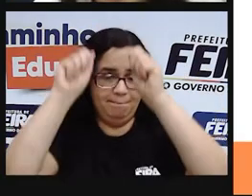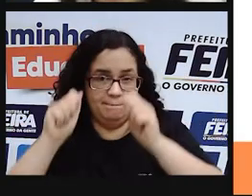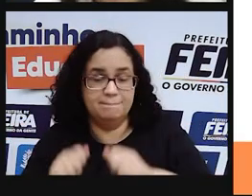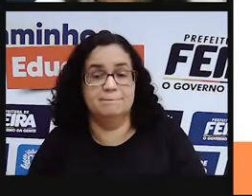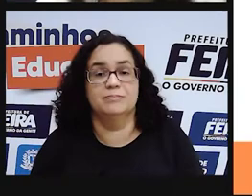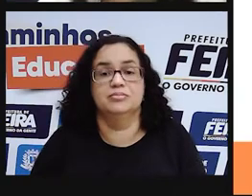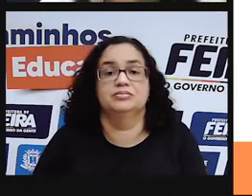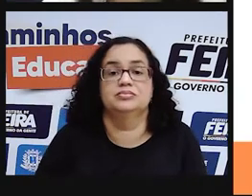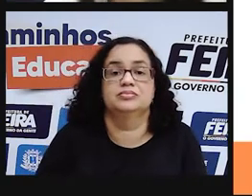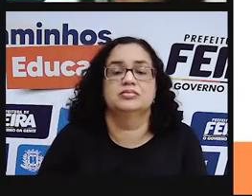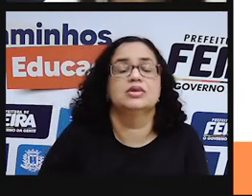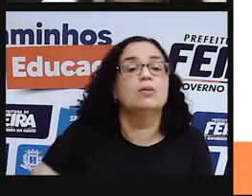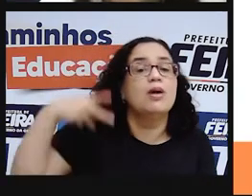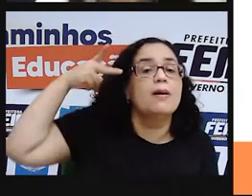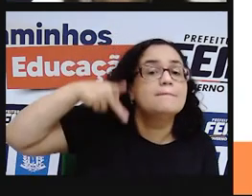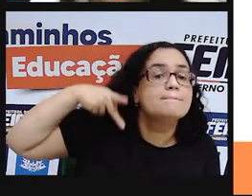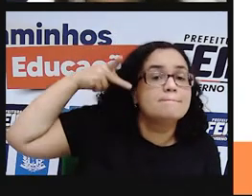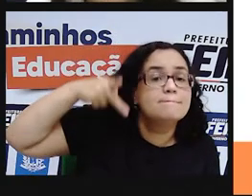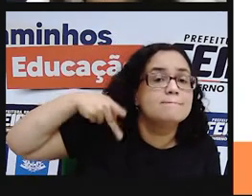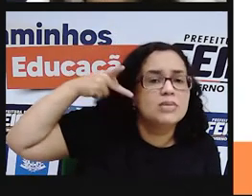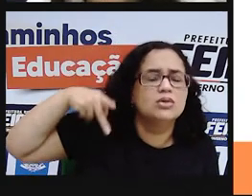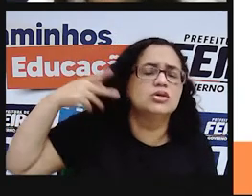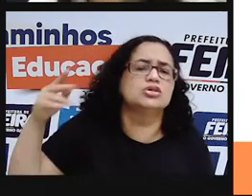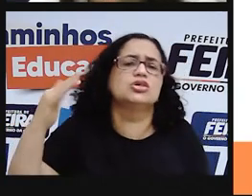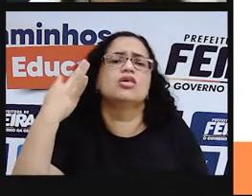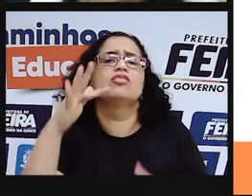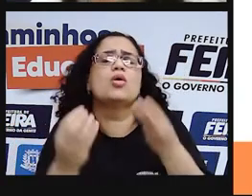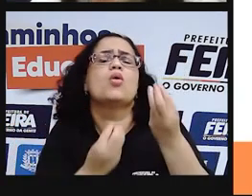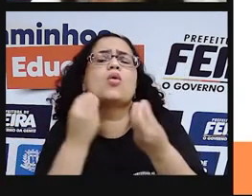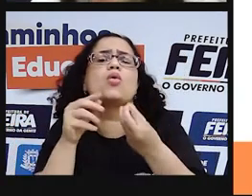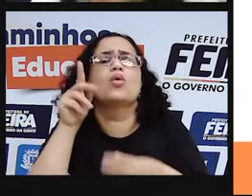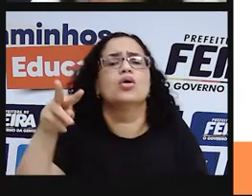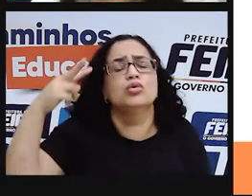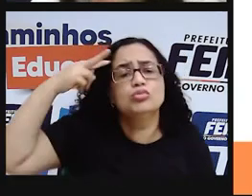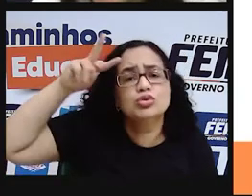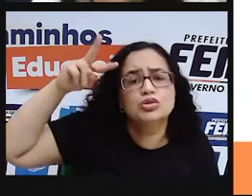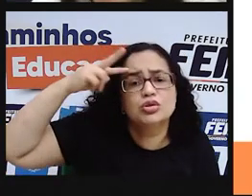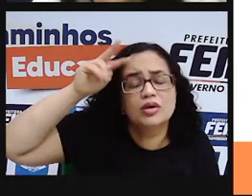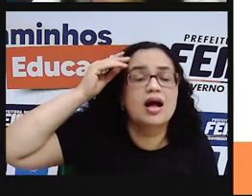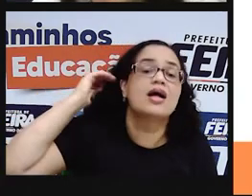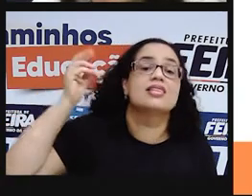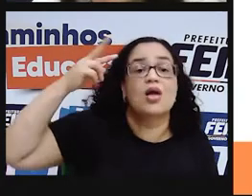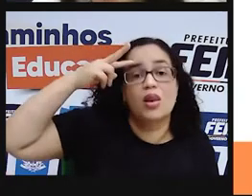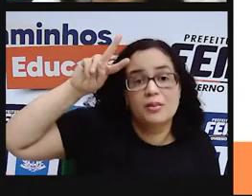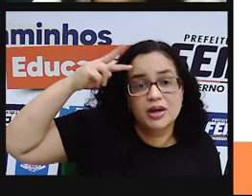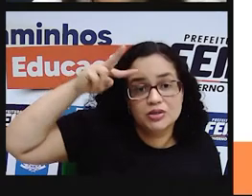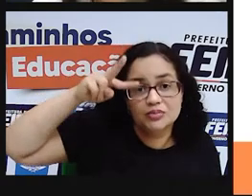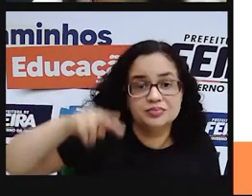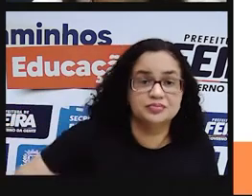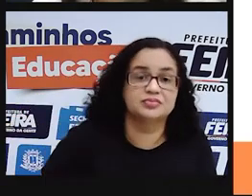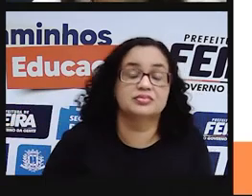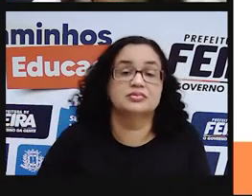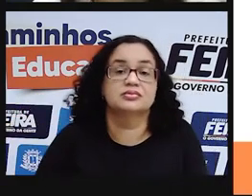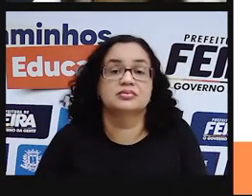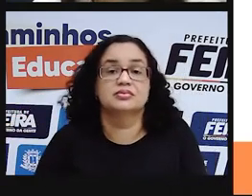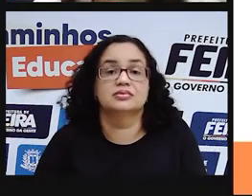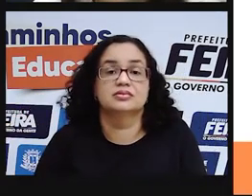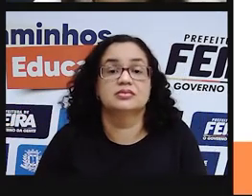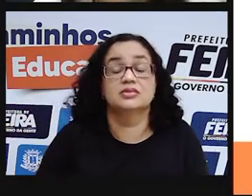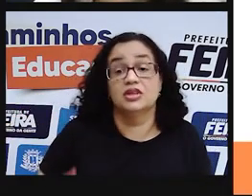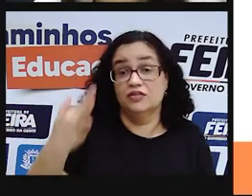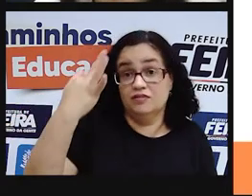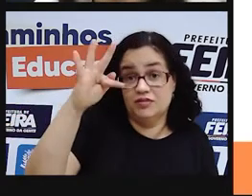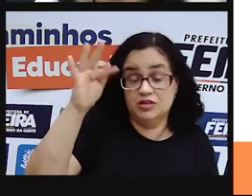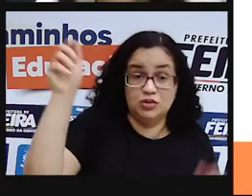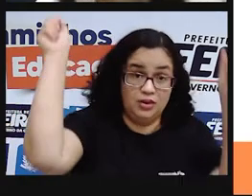é um mapa político mapa físico e qual o mapa histórico tão lembradas e saiam mapa